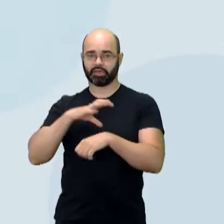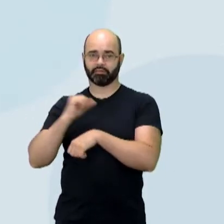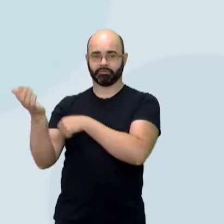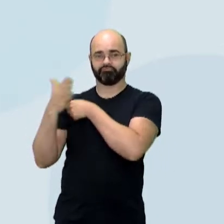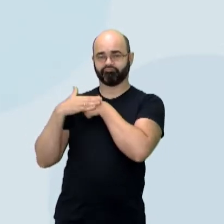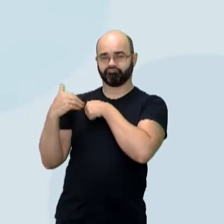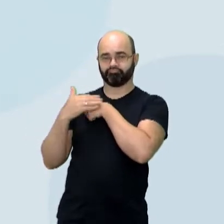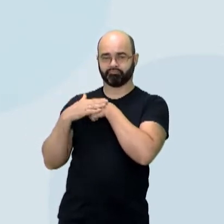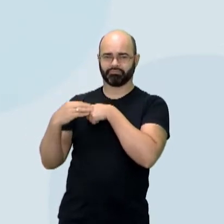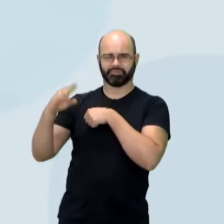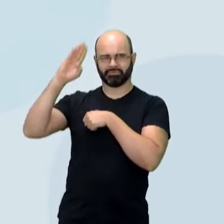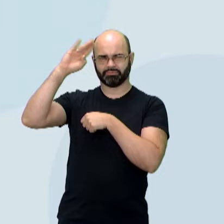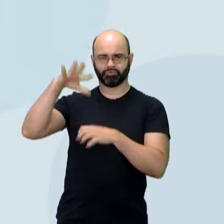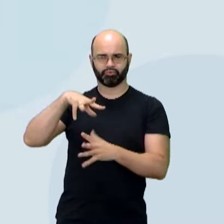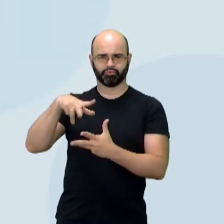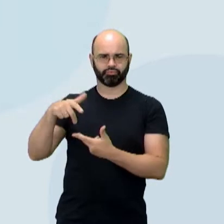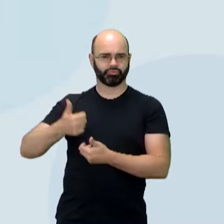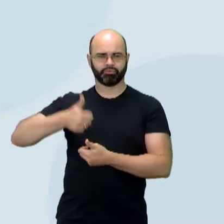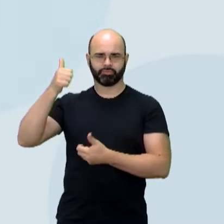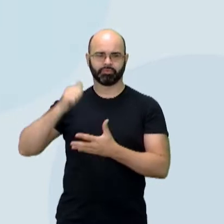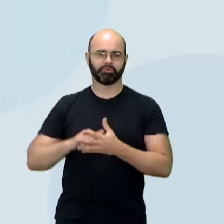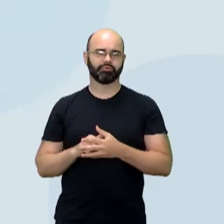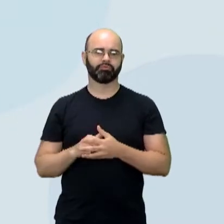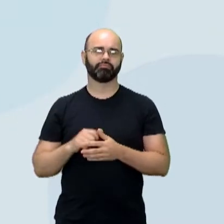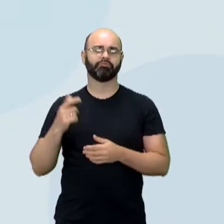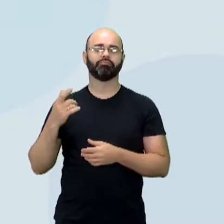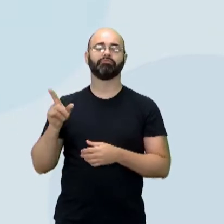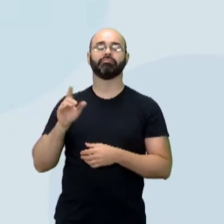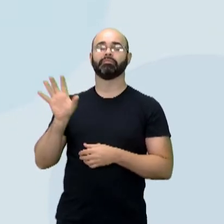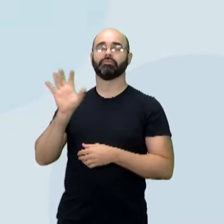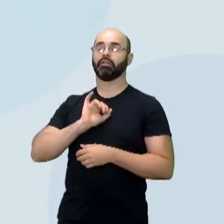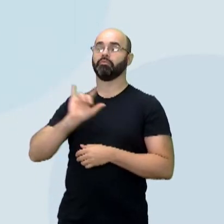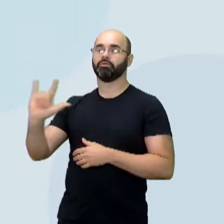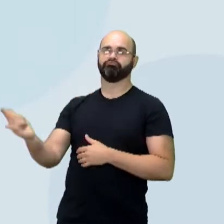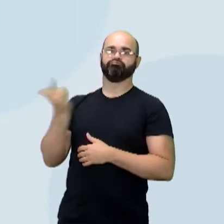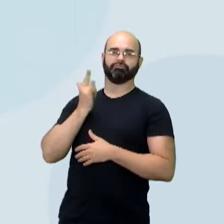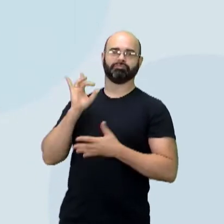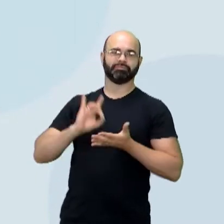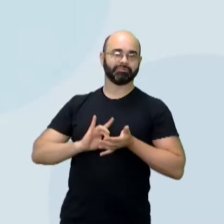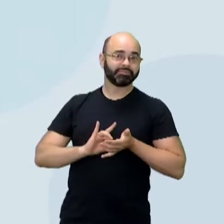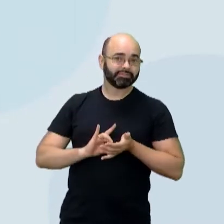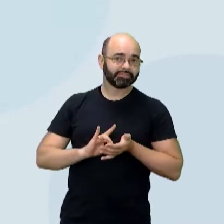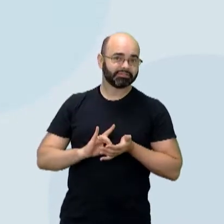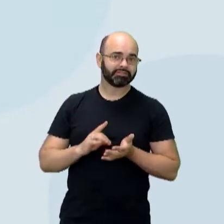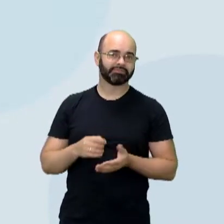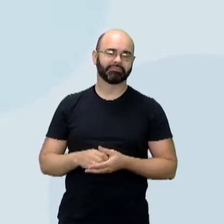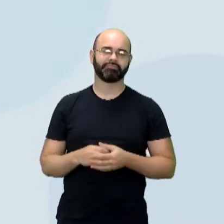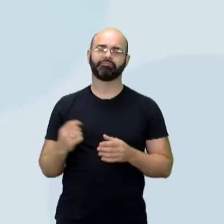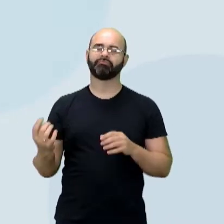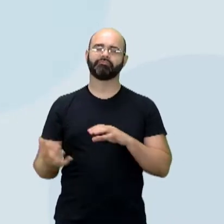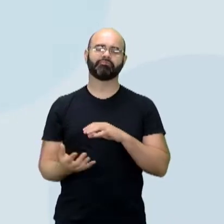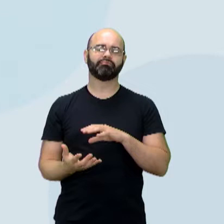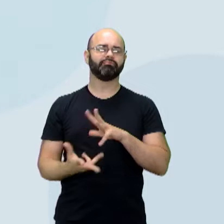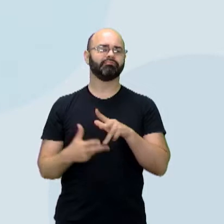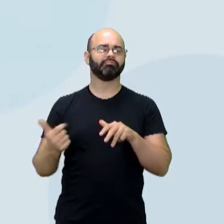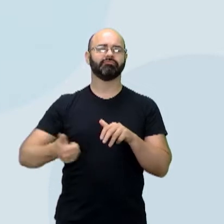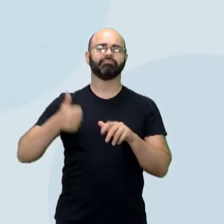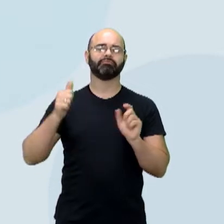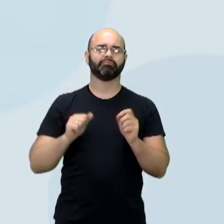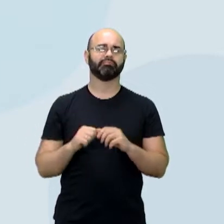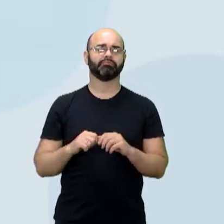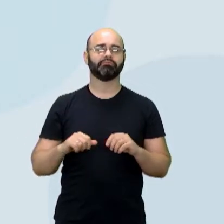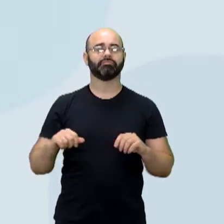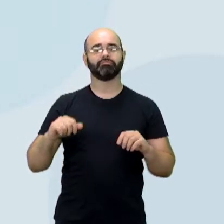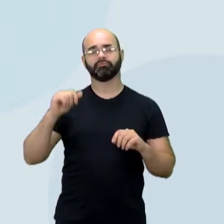a coisa mais divina que há no mundo. Ser amado verdadeiramente é a coisa mais divina que há no mundo, né?